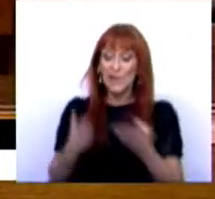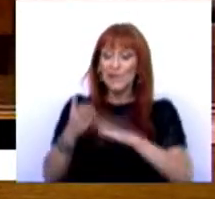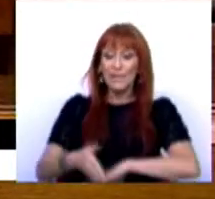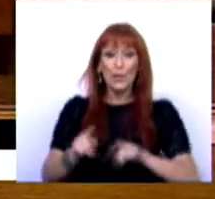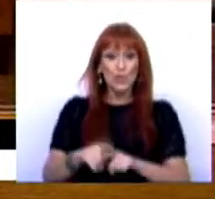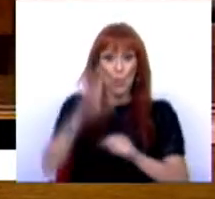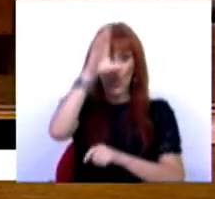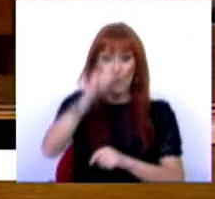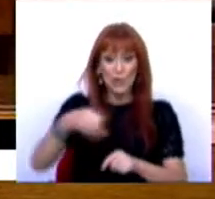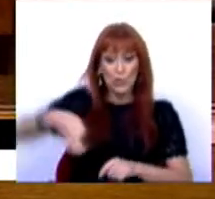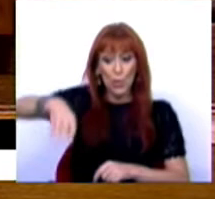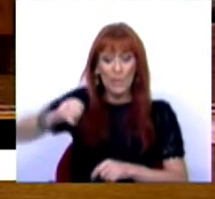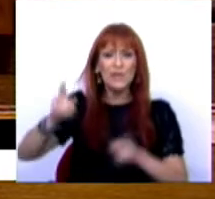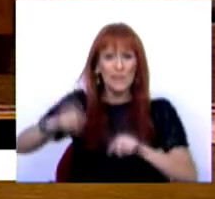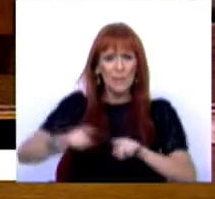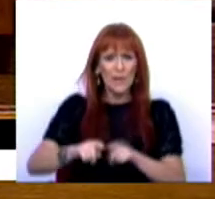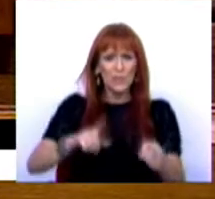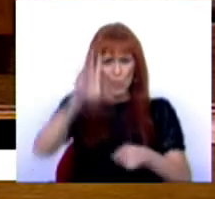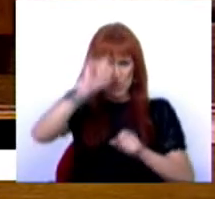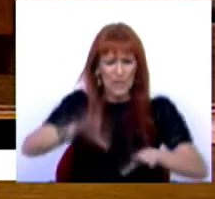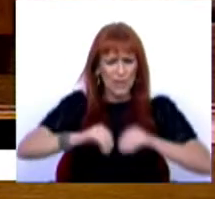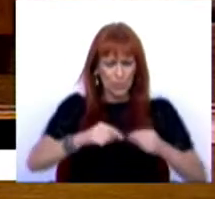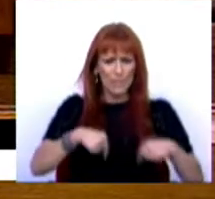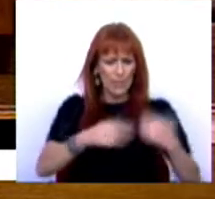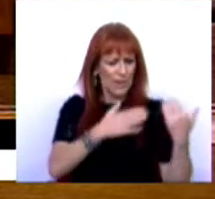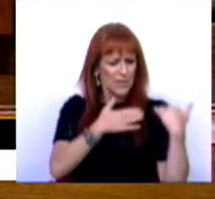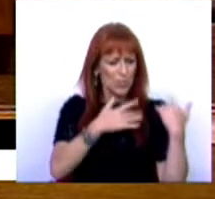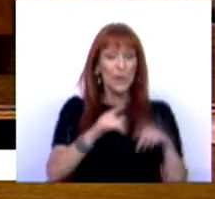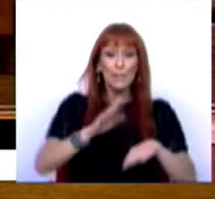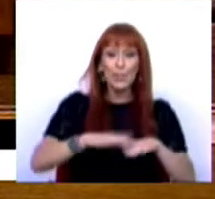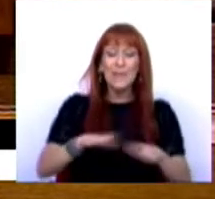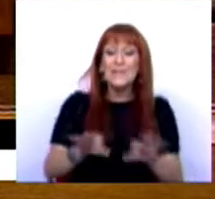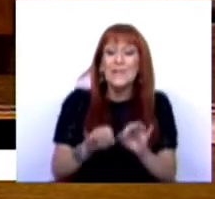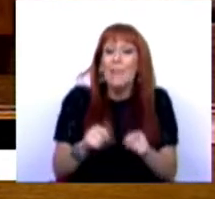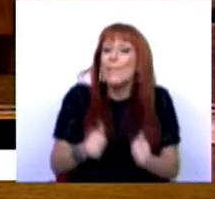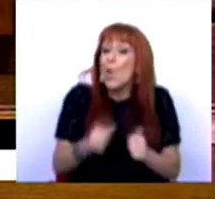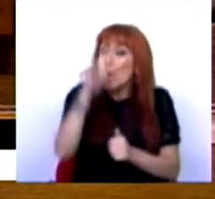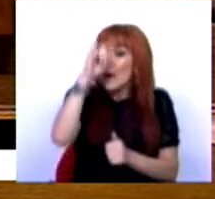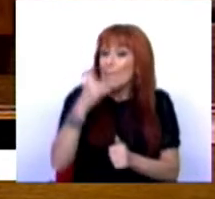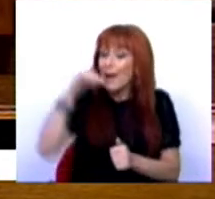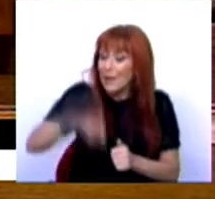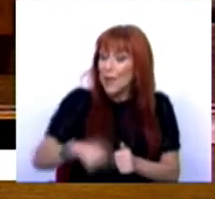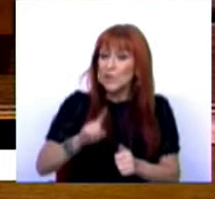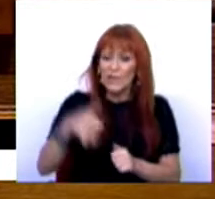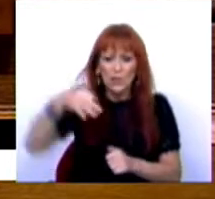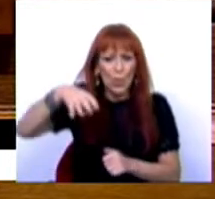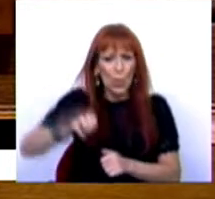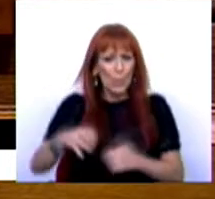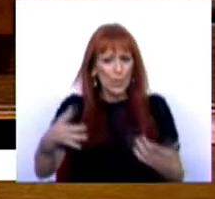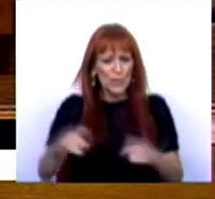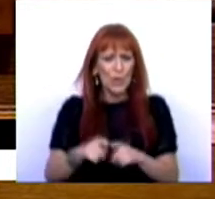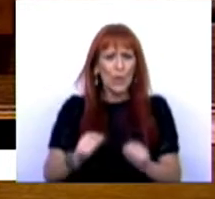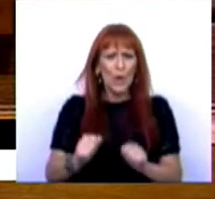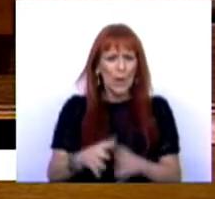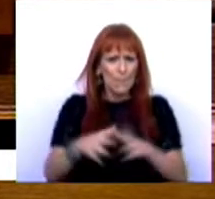Hoje, através dos governos socialistas, também o Estado assume a sua responsabilidade. E por isso talvez seja bom relembrar aqui que o Partido Socialista é o